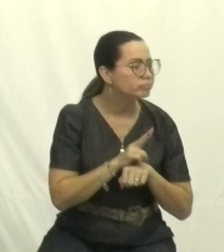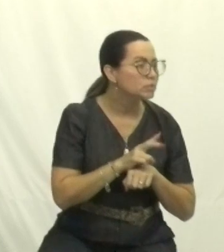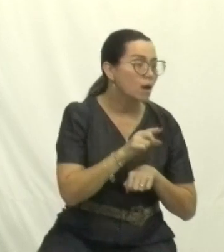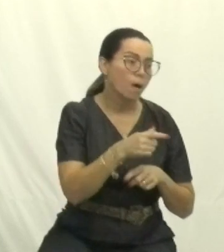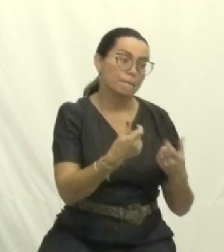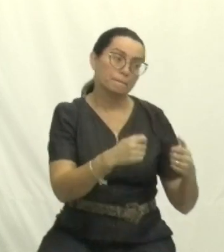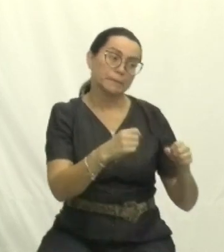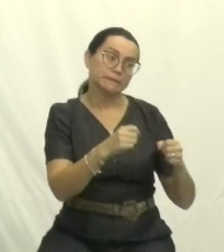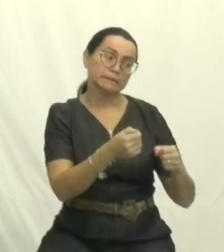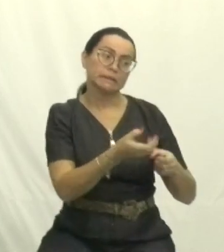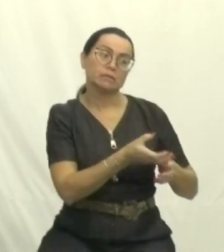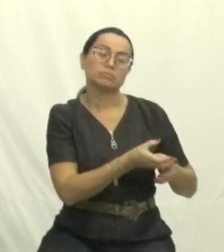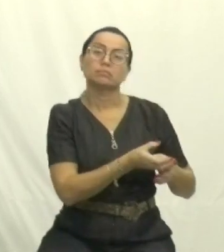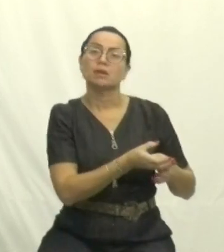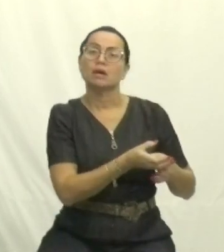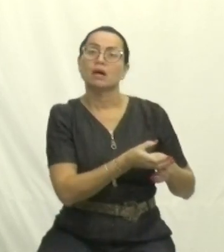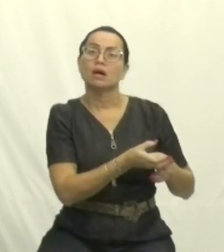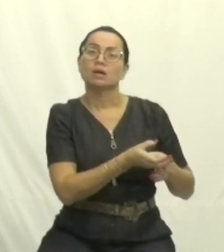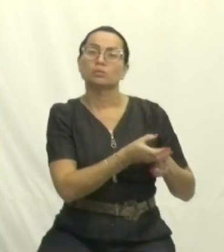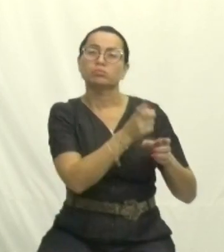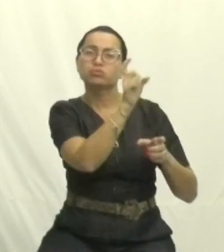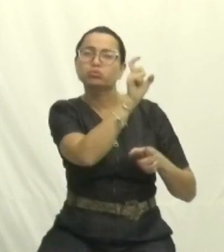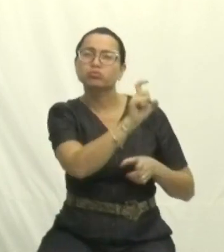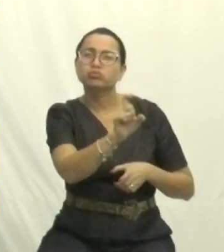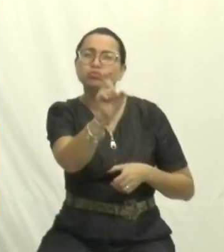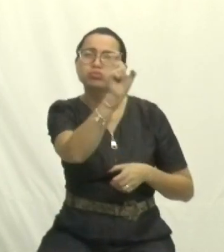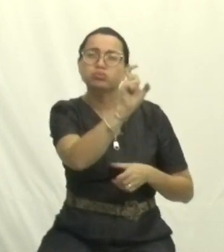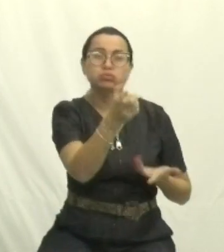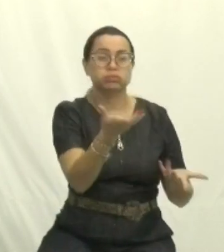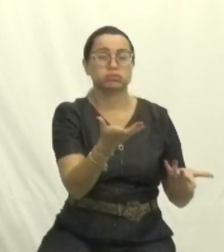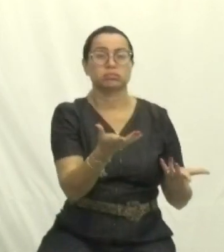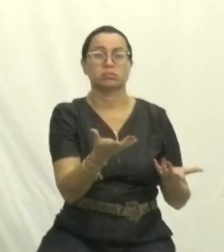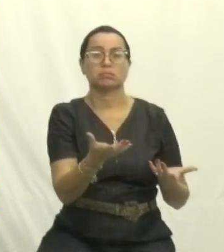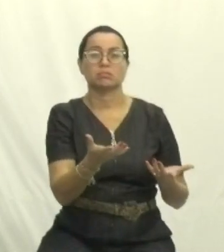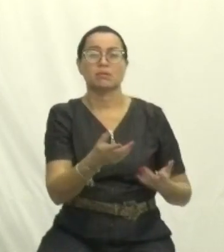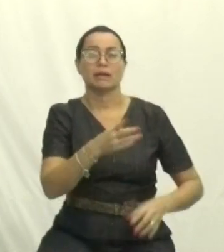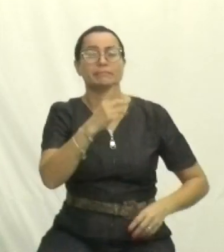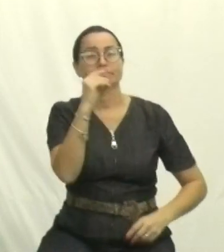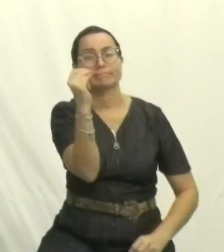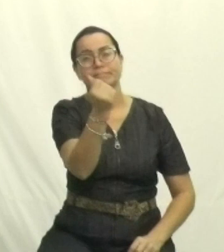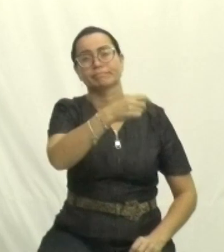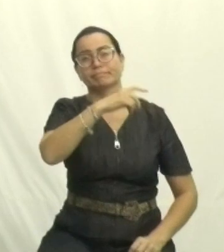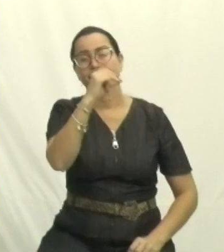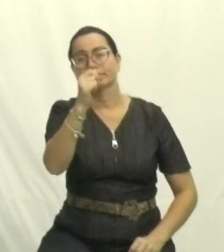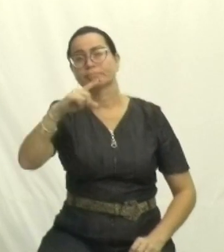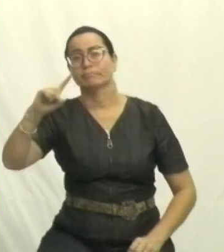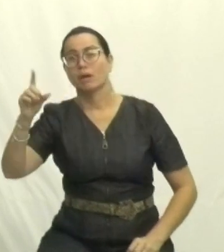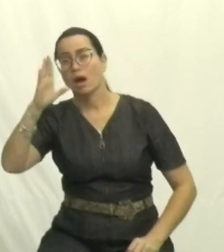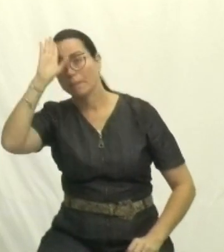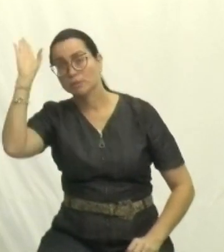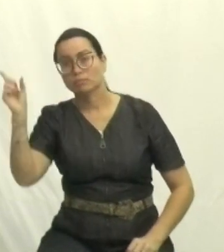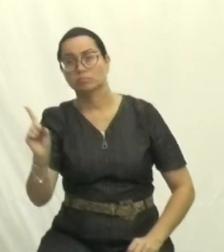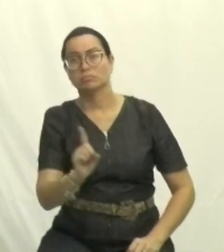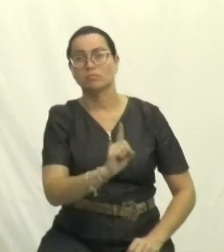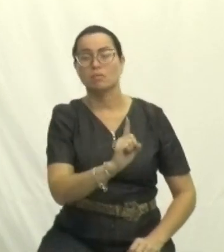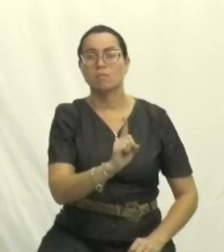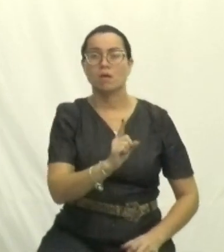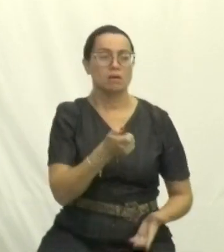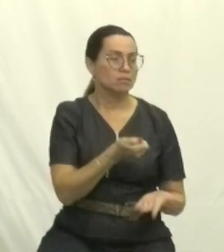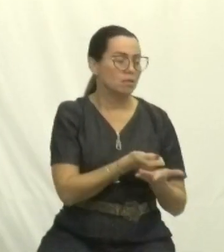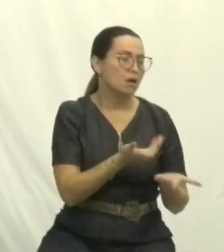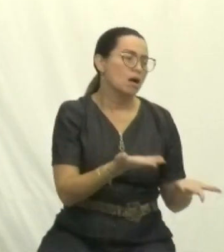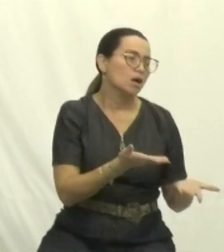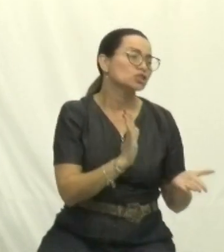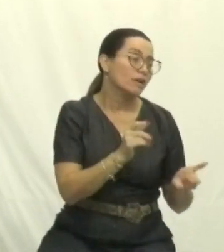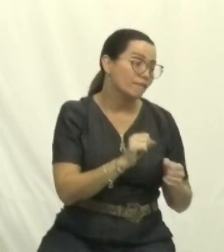que poderia passar muito tempo e o bombeiro não tinha como ir lá cobrar isso, né? E a partir do caso da